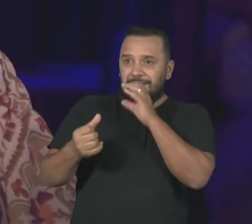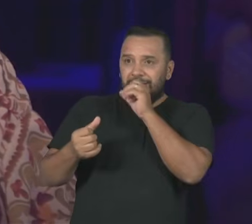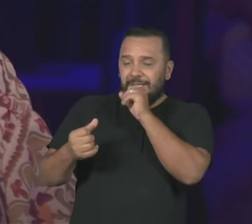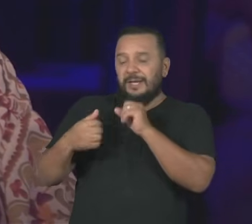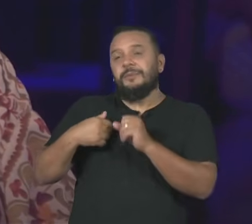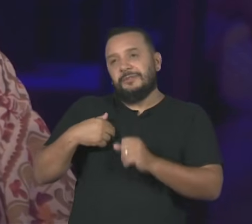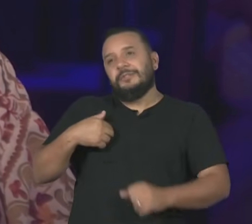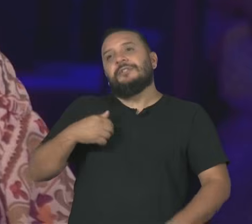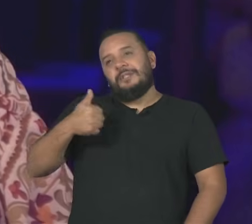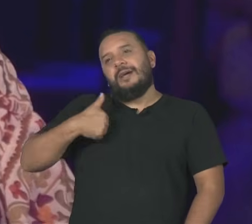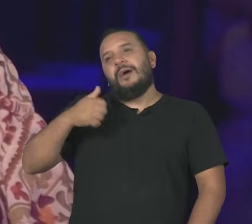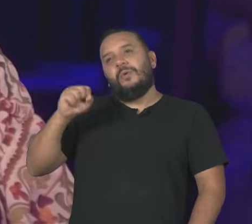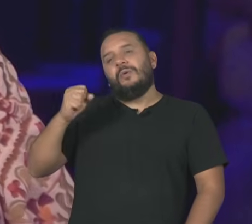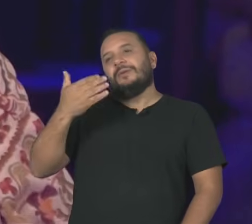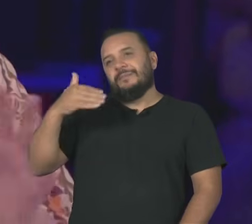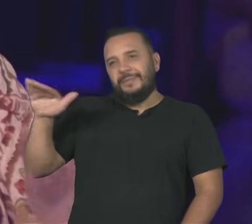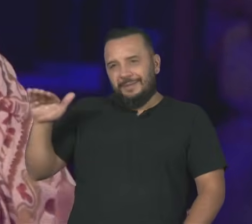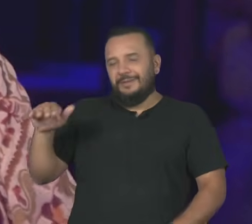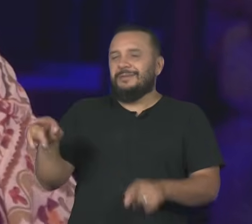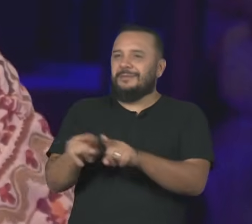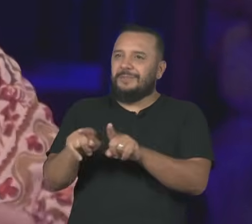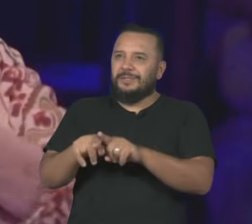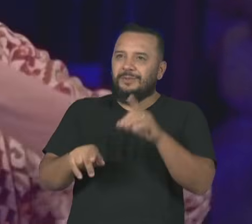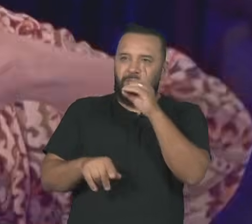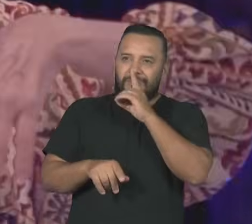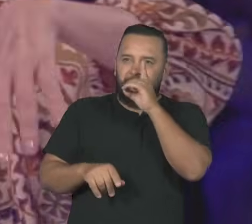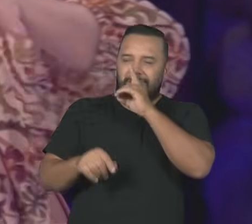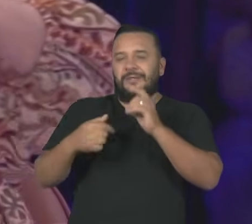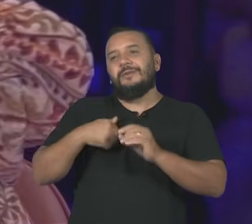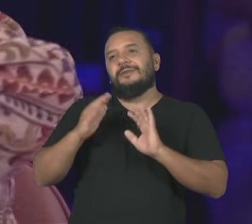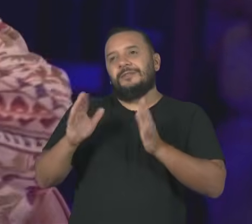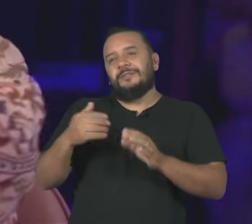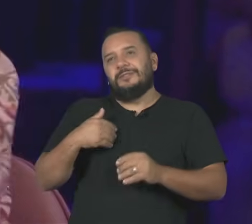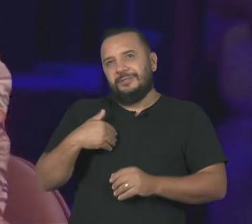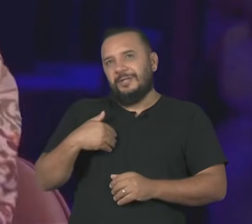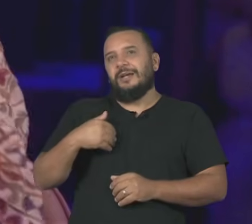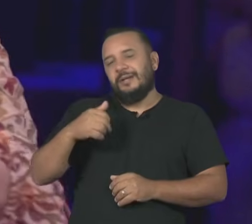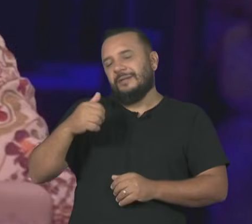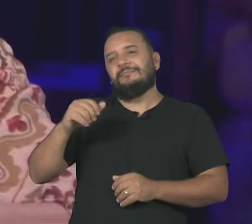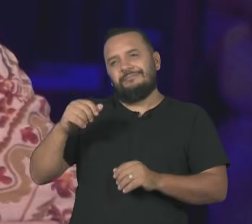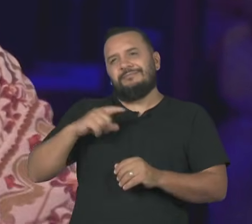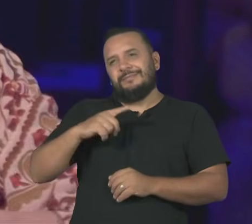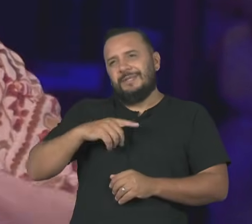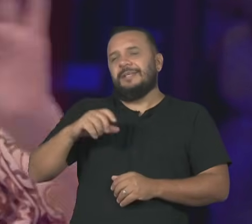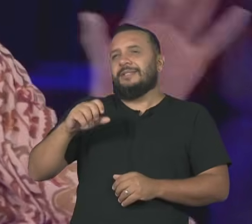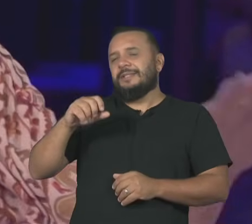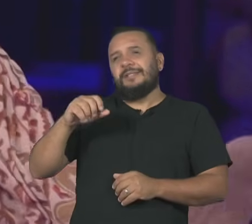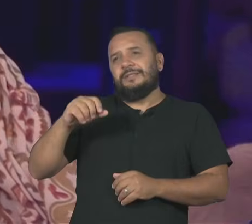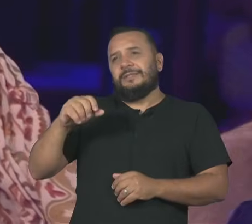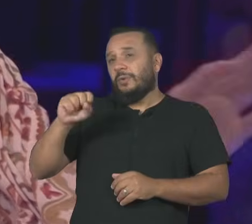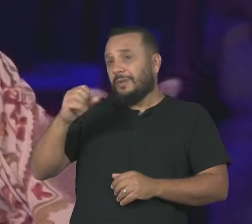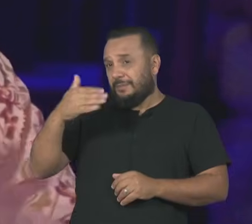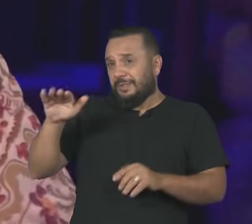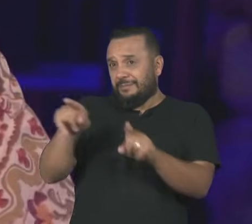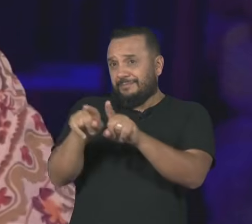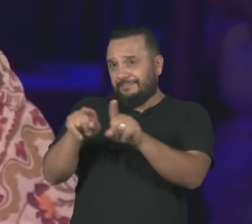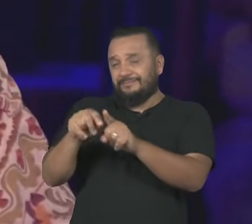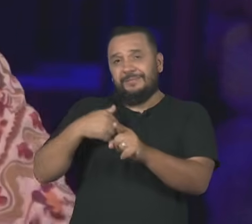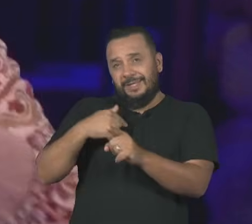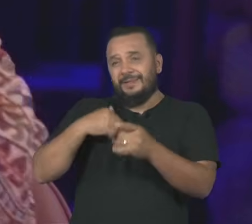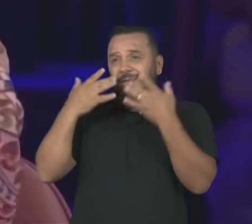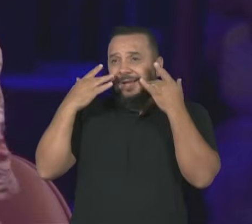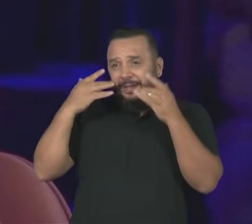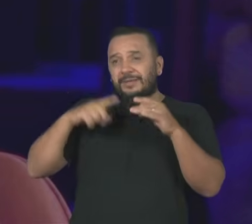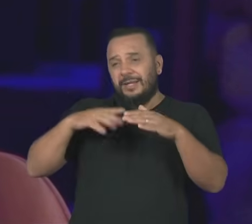e domingo às 18h30. Um teatro ótimo. Pode entrar com carro, tem estacionamento, agradabilíssimo.